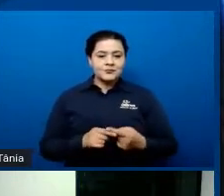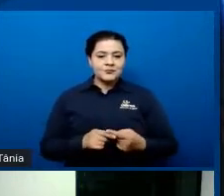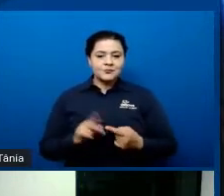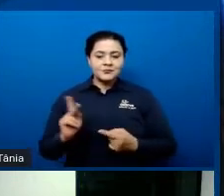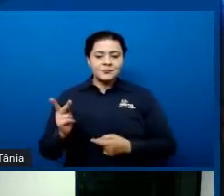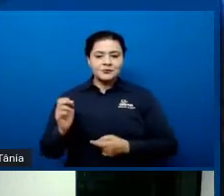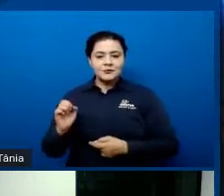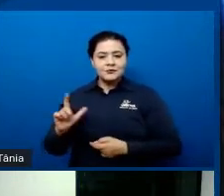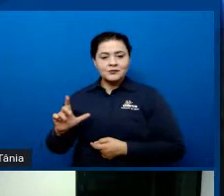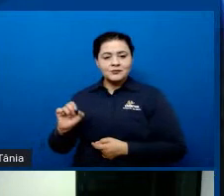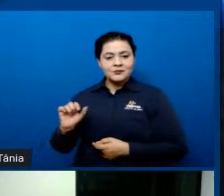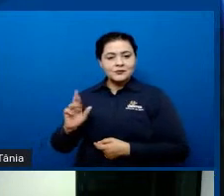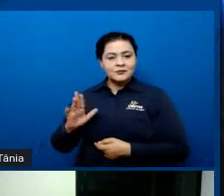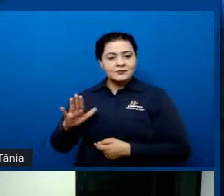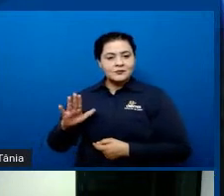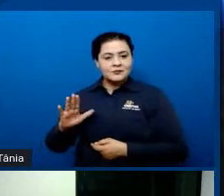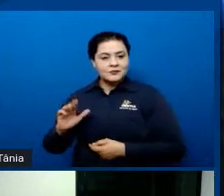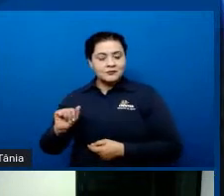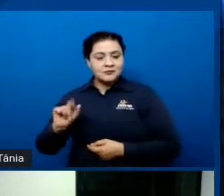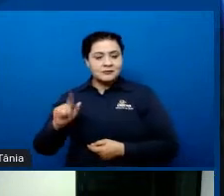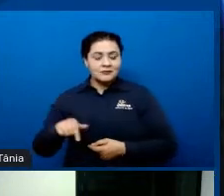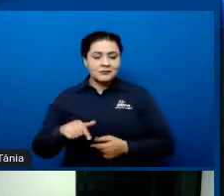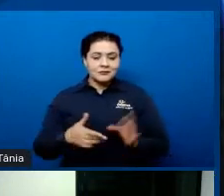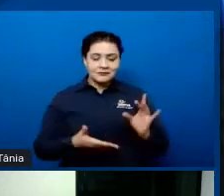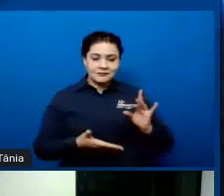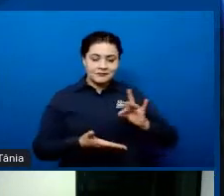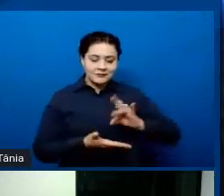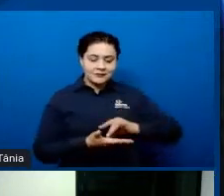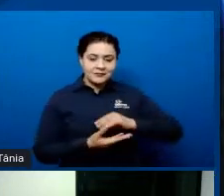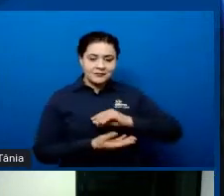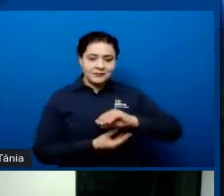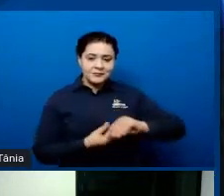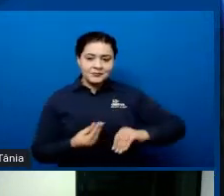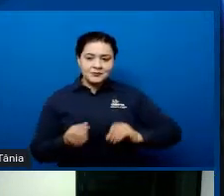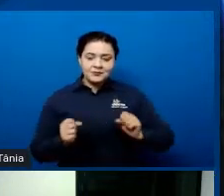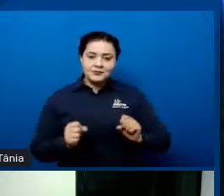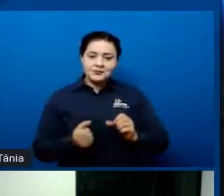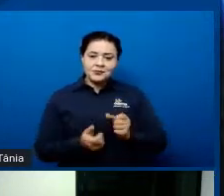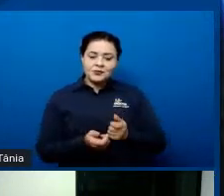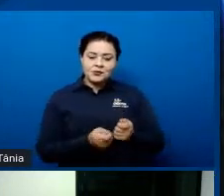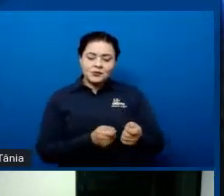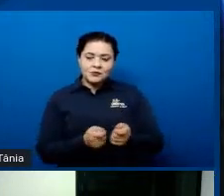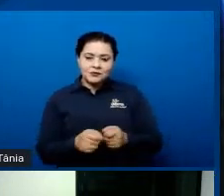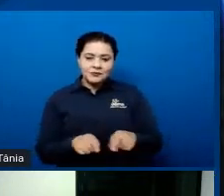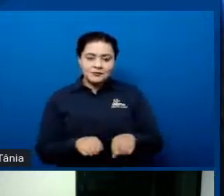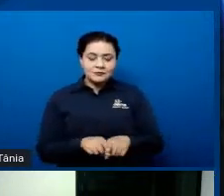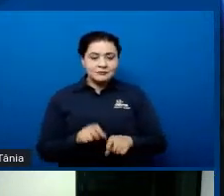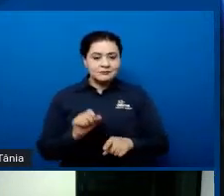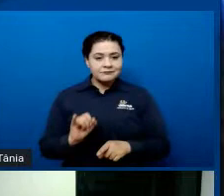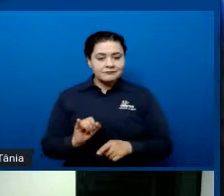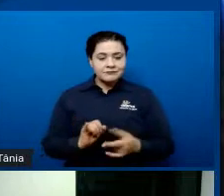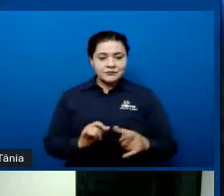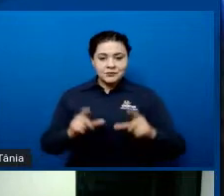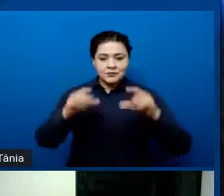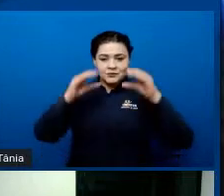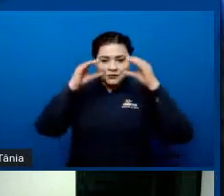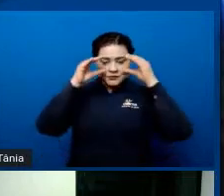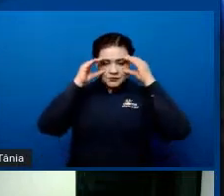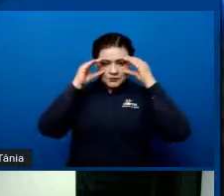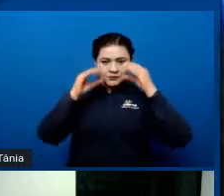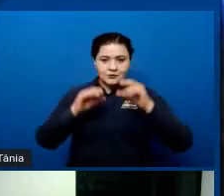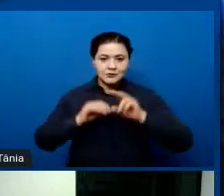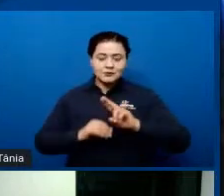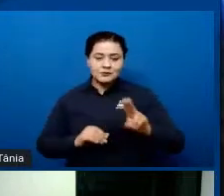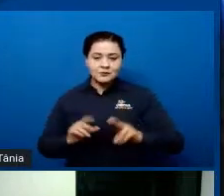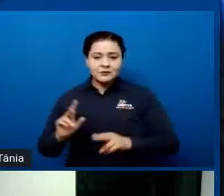chama, né, é realidade mista. Né? E você pode controlar, né, por esses óculos aí que a gente chama de handsets,